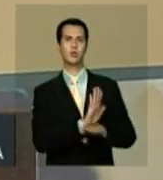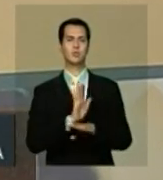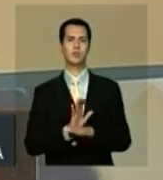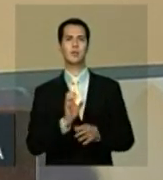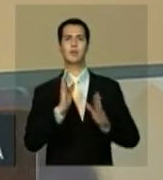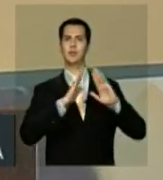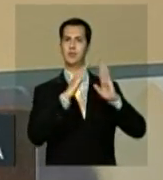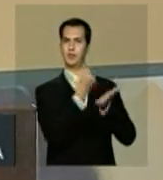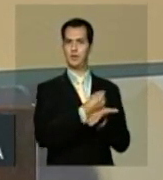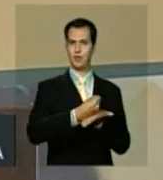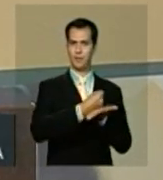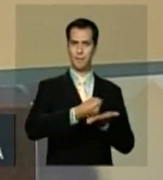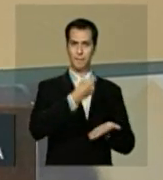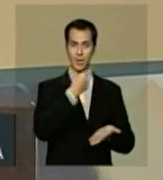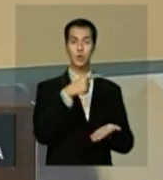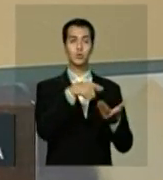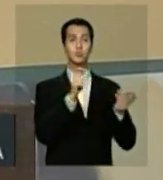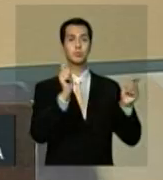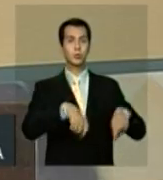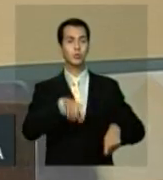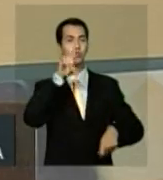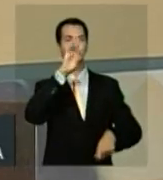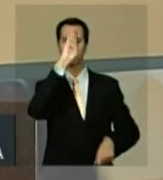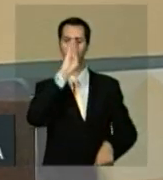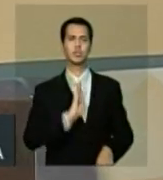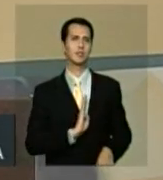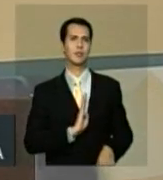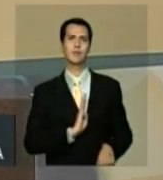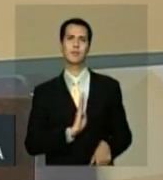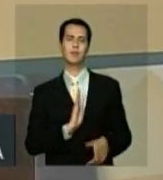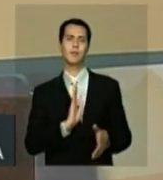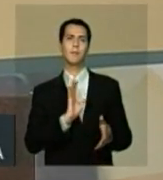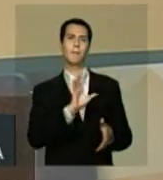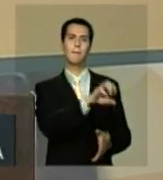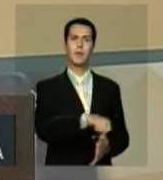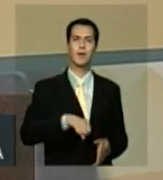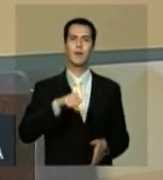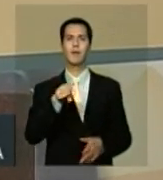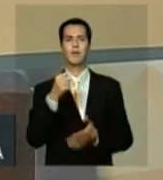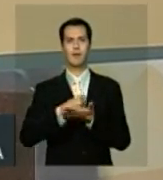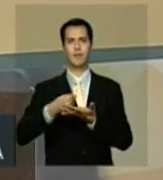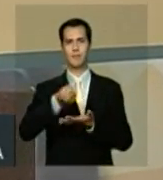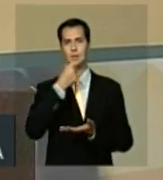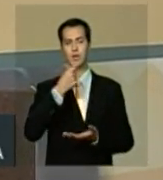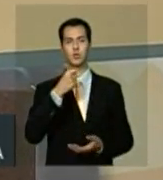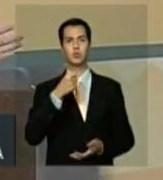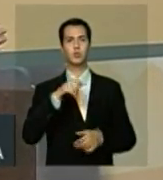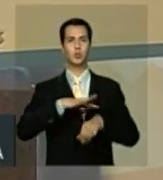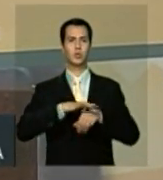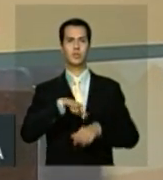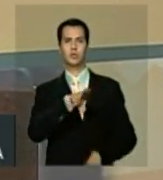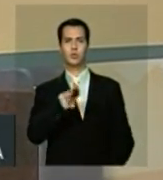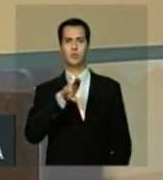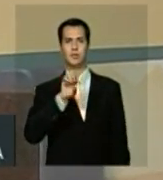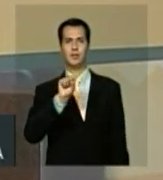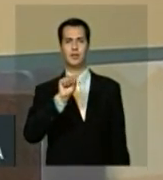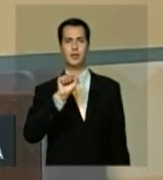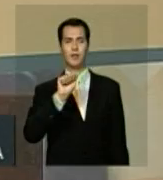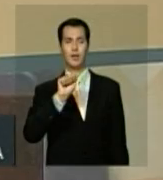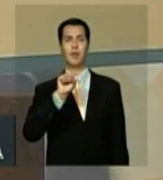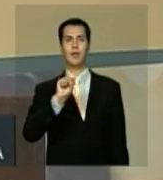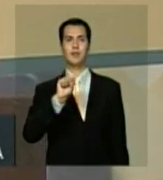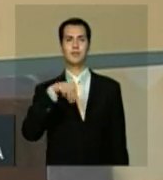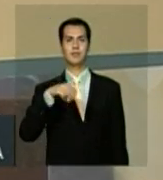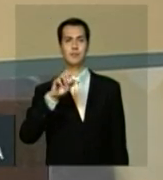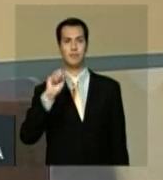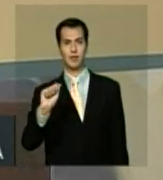asma sejam gratuitos para todo e qualquer mãe que precise dar esses remédios a